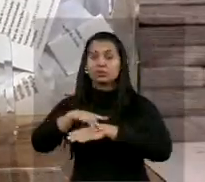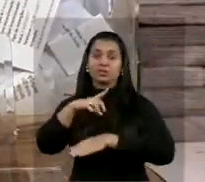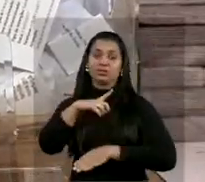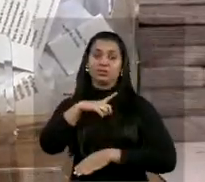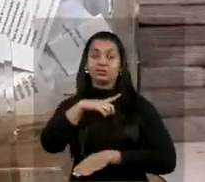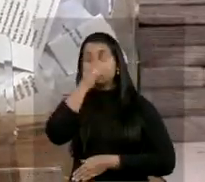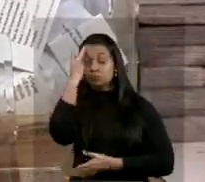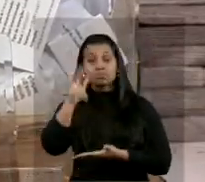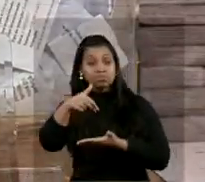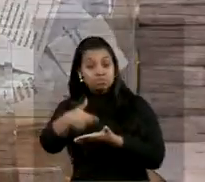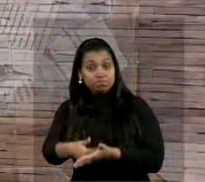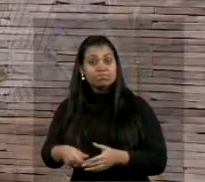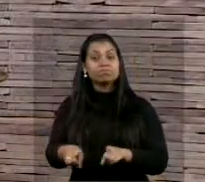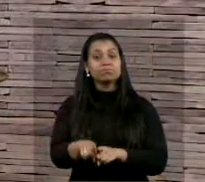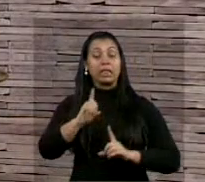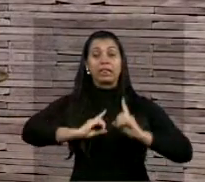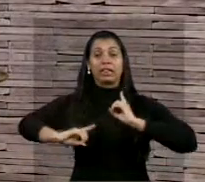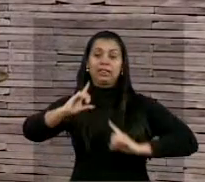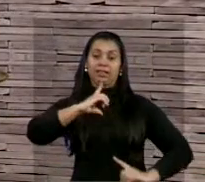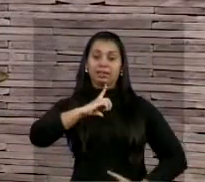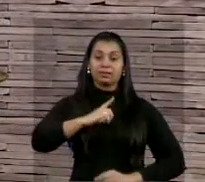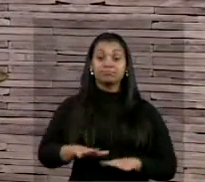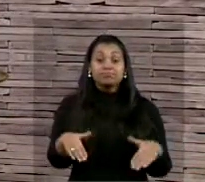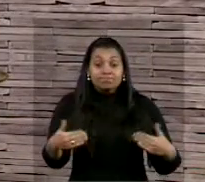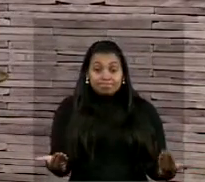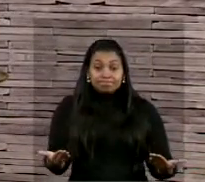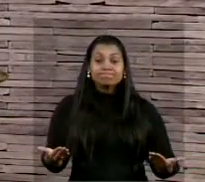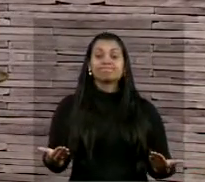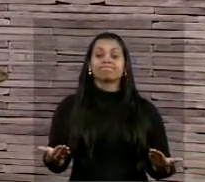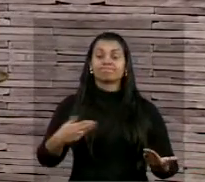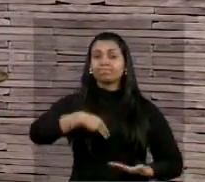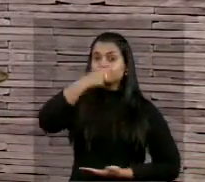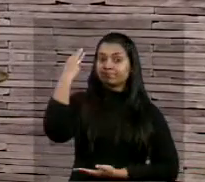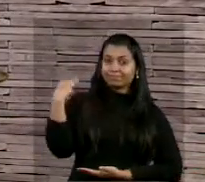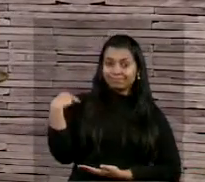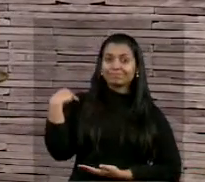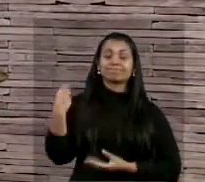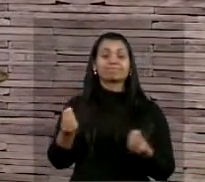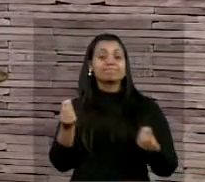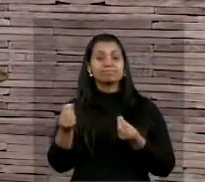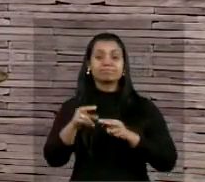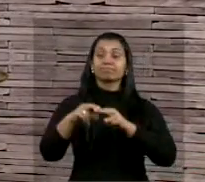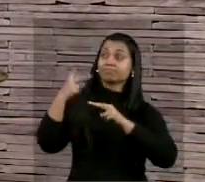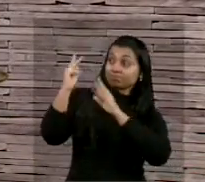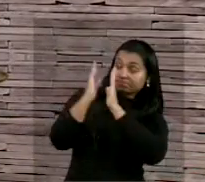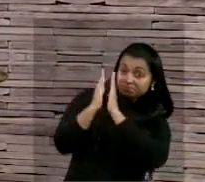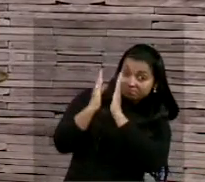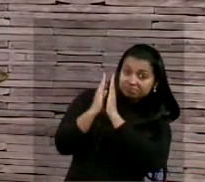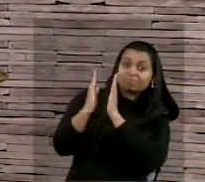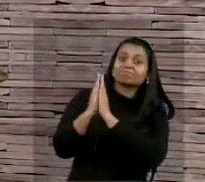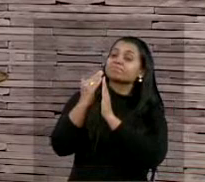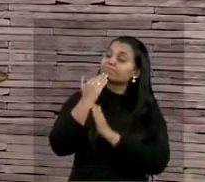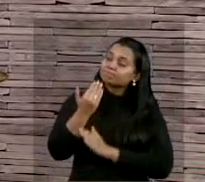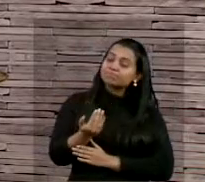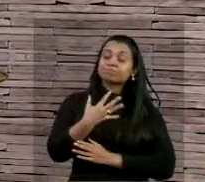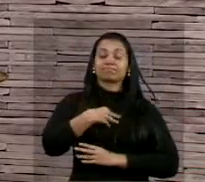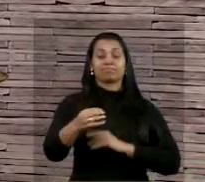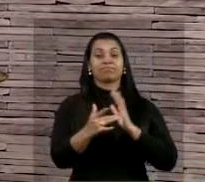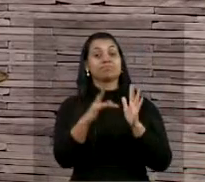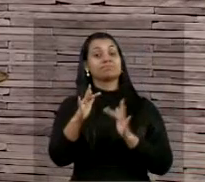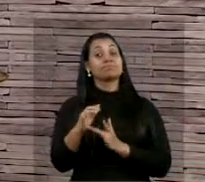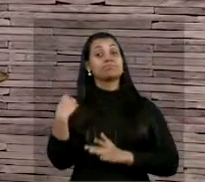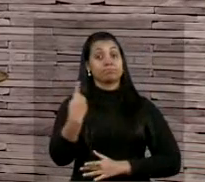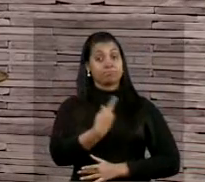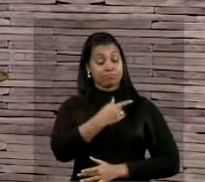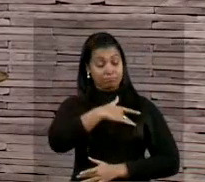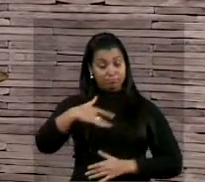aos acamados, aos que estão com depressão. Enfim, para que Nossa Senhora, através de sua intercessão, peça a seu Filho Jesus para